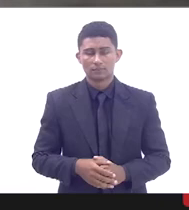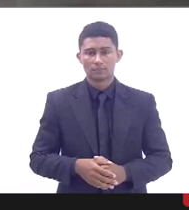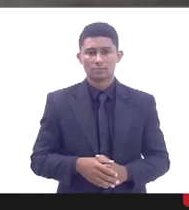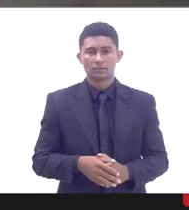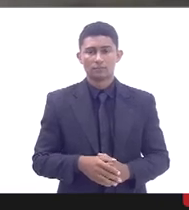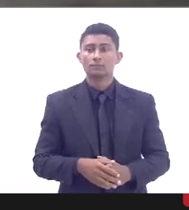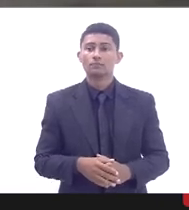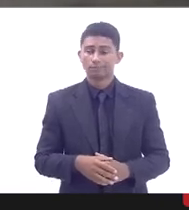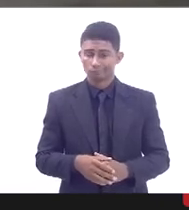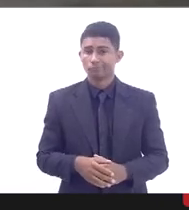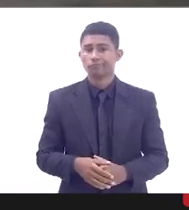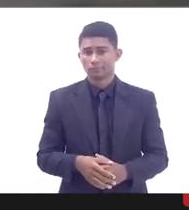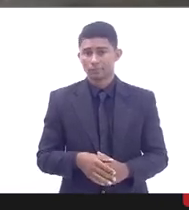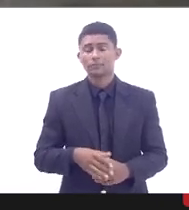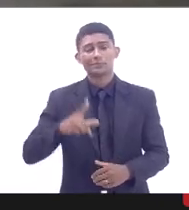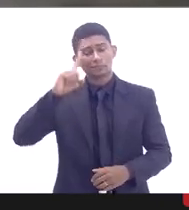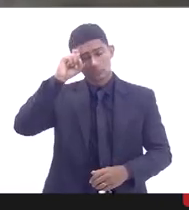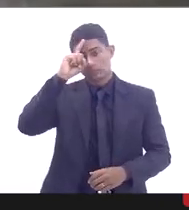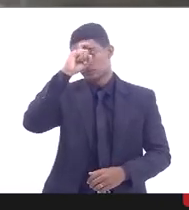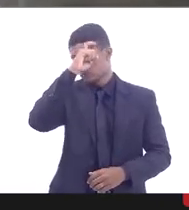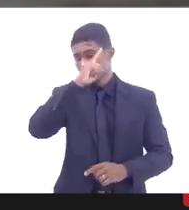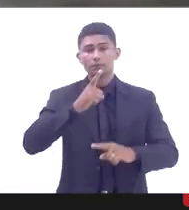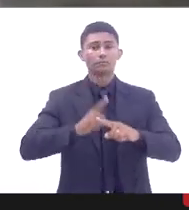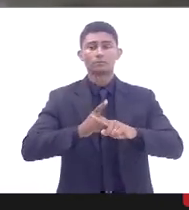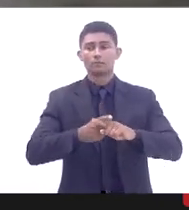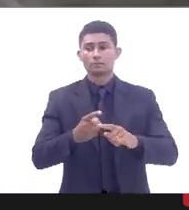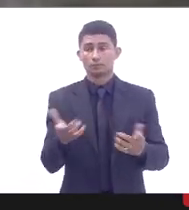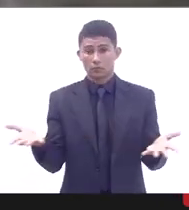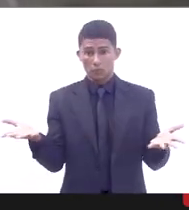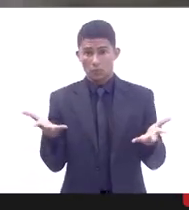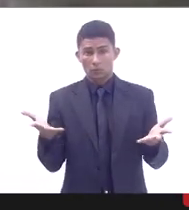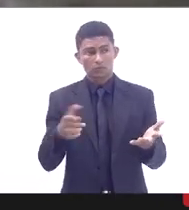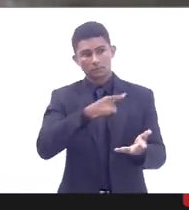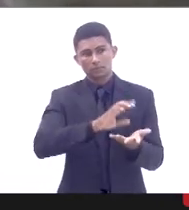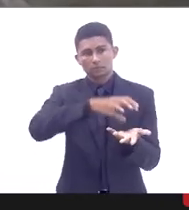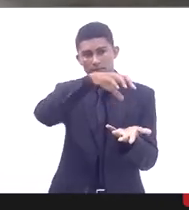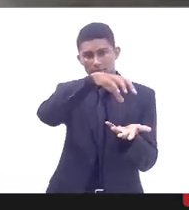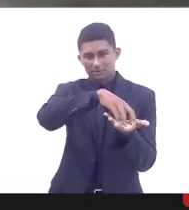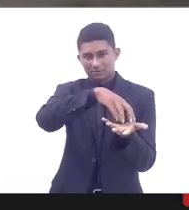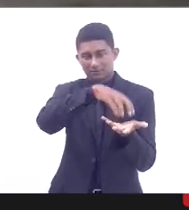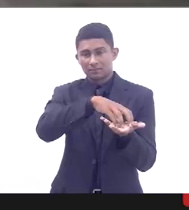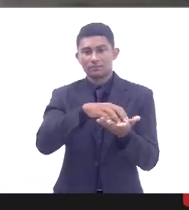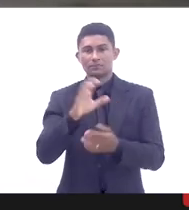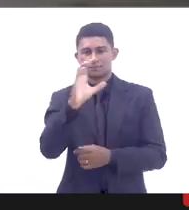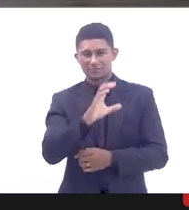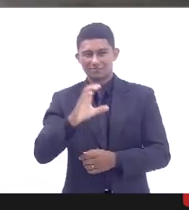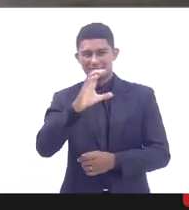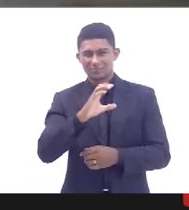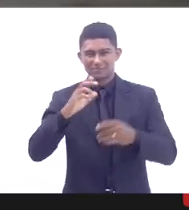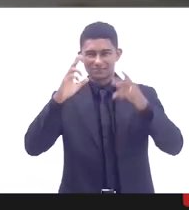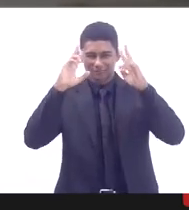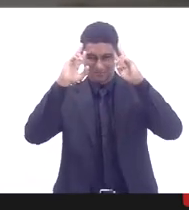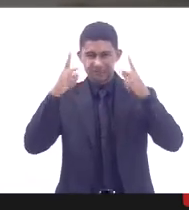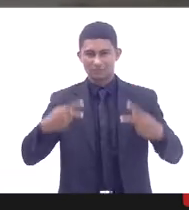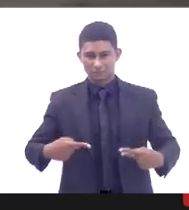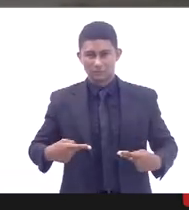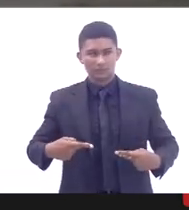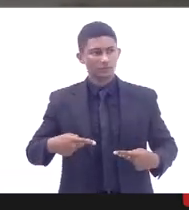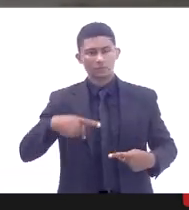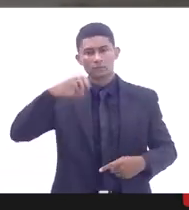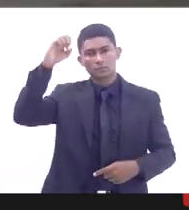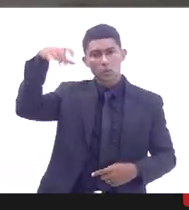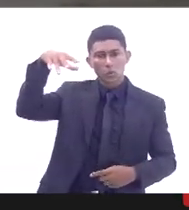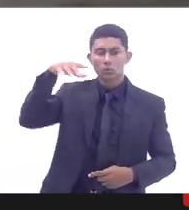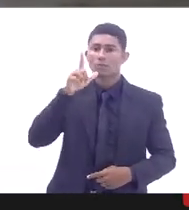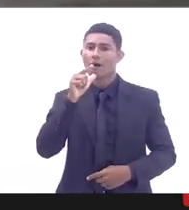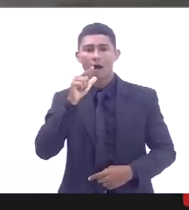essa situação é muito complicada porque hoje por exemplo nosso centro o centro de ciências do homem não tem nem luz nem água